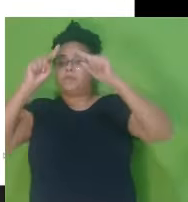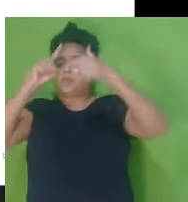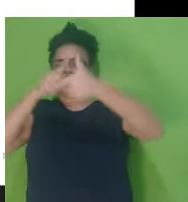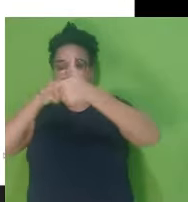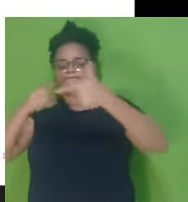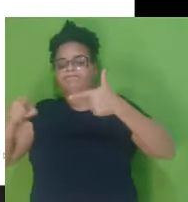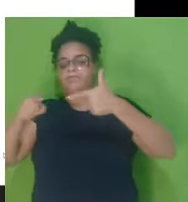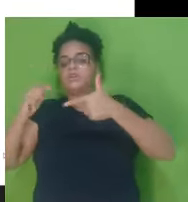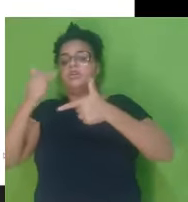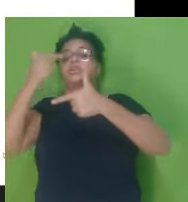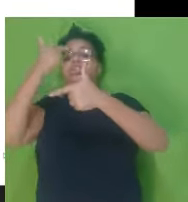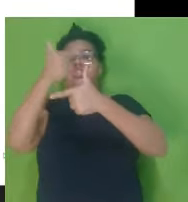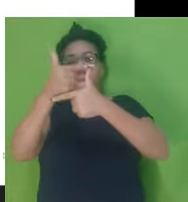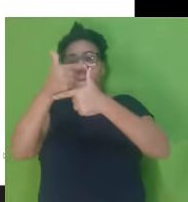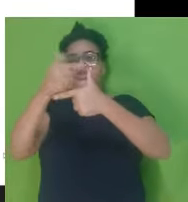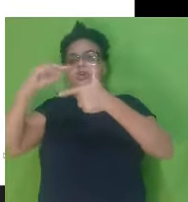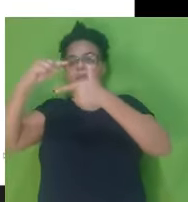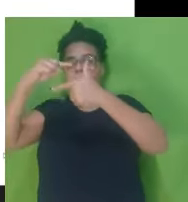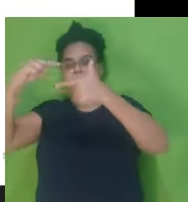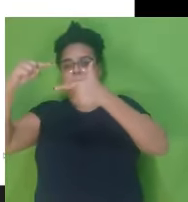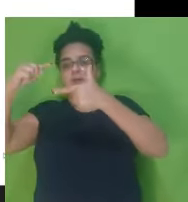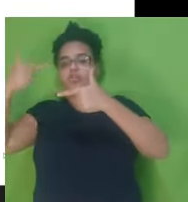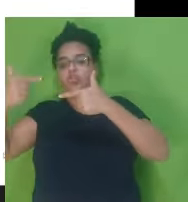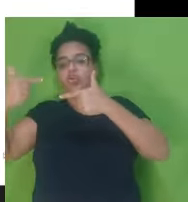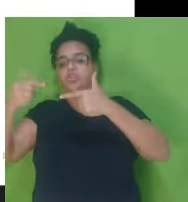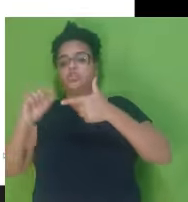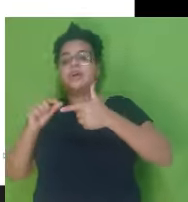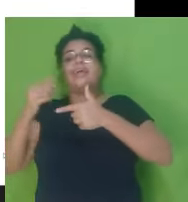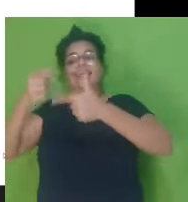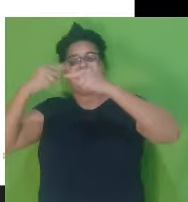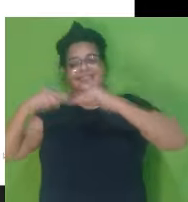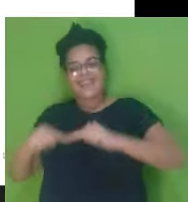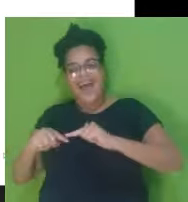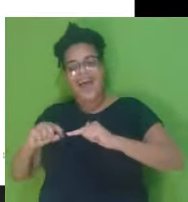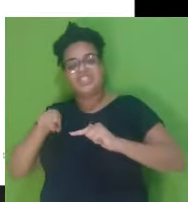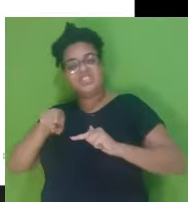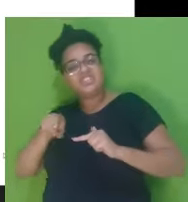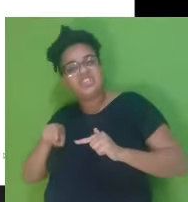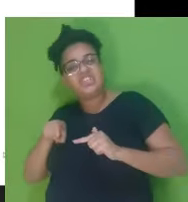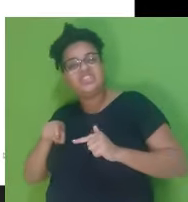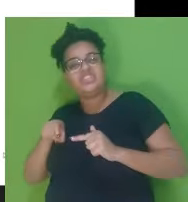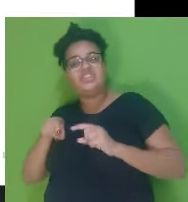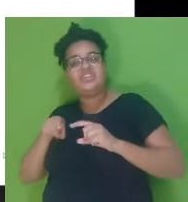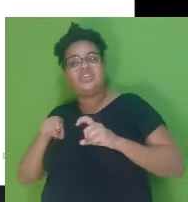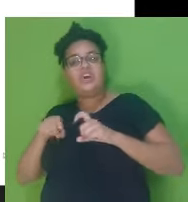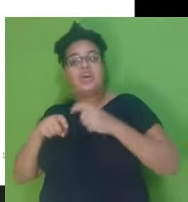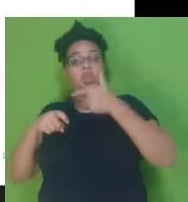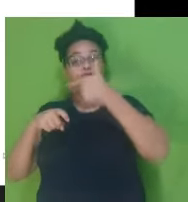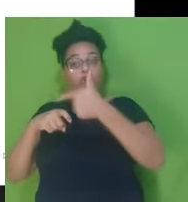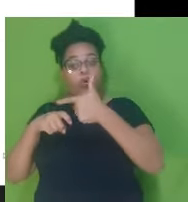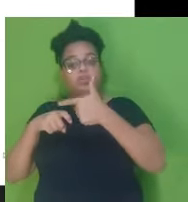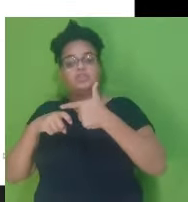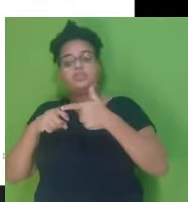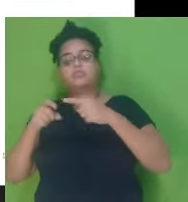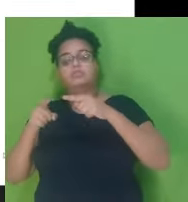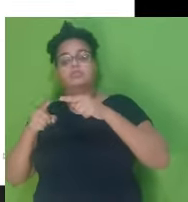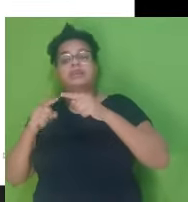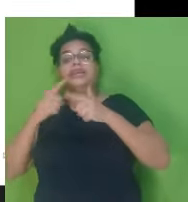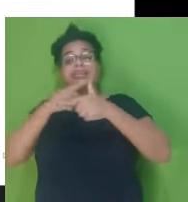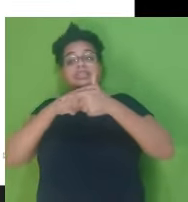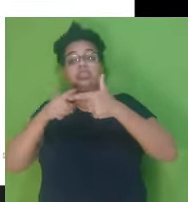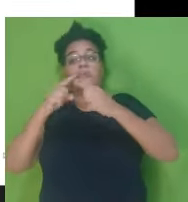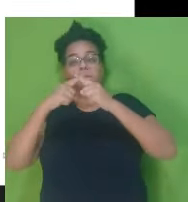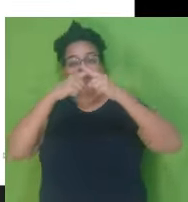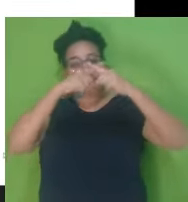quadrado. Agora a gente pega esse quociente, multiplica pelo divisor